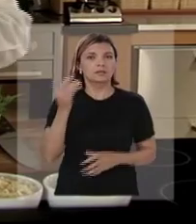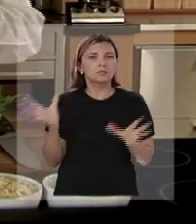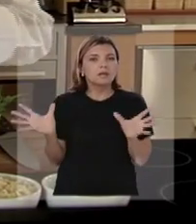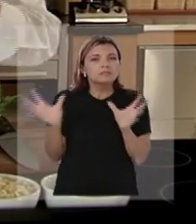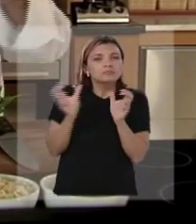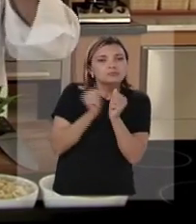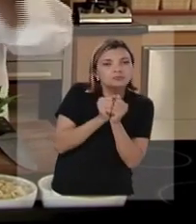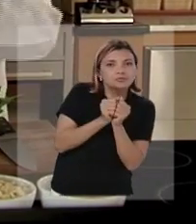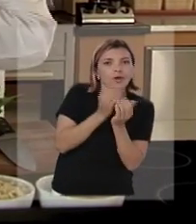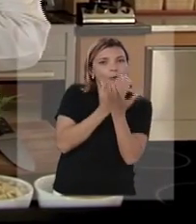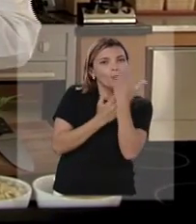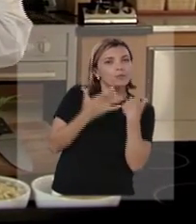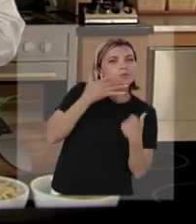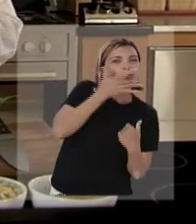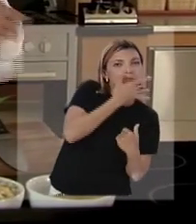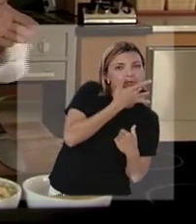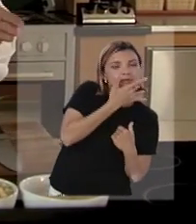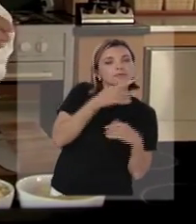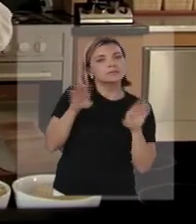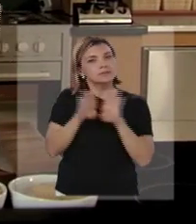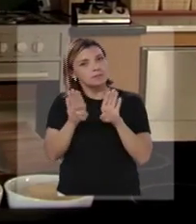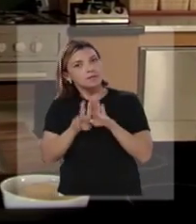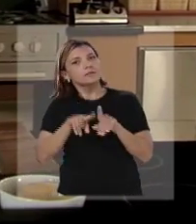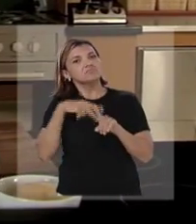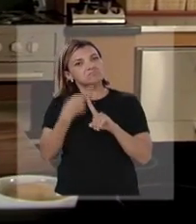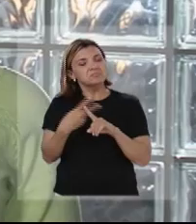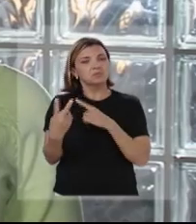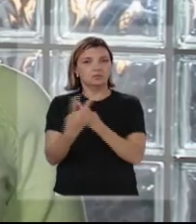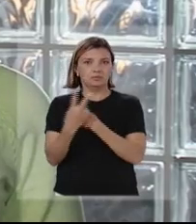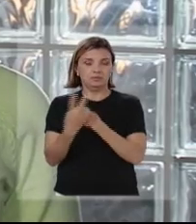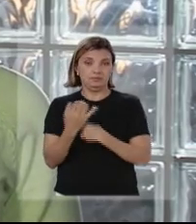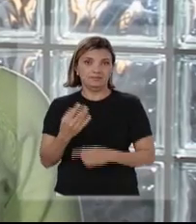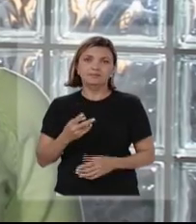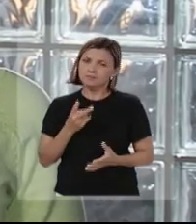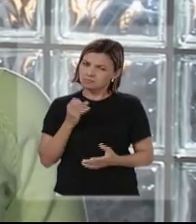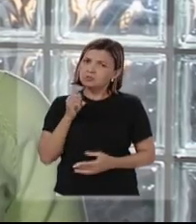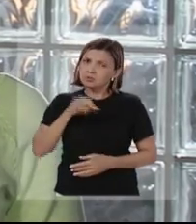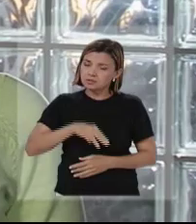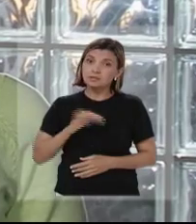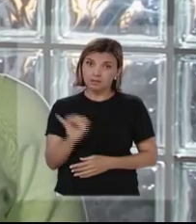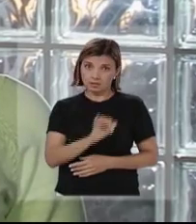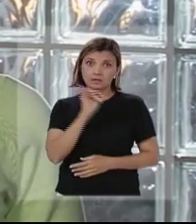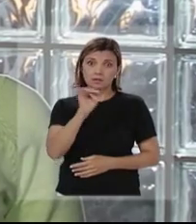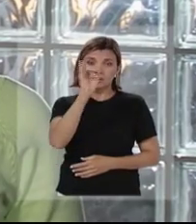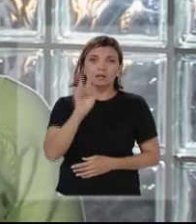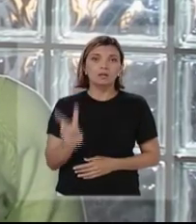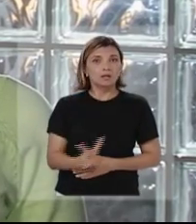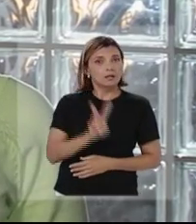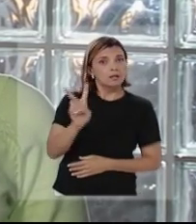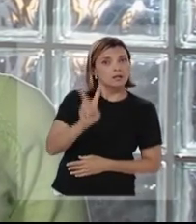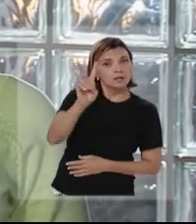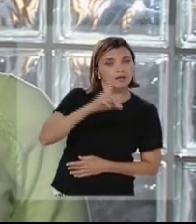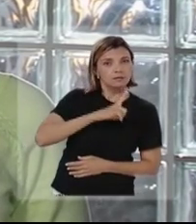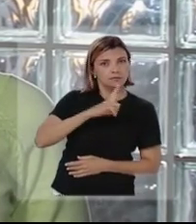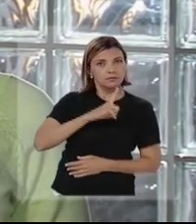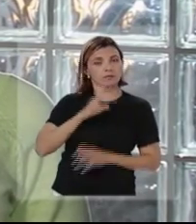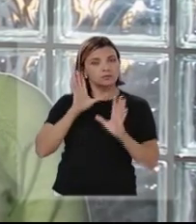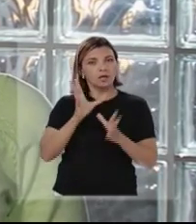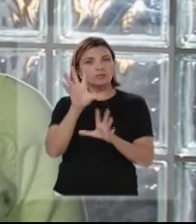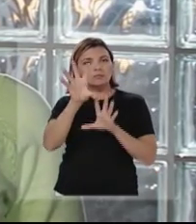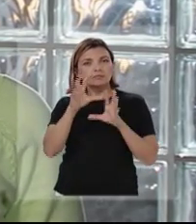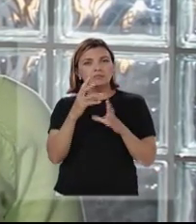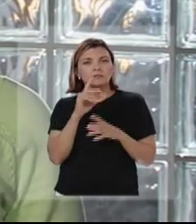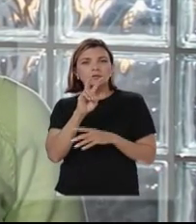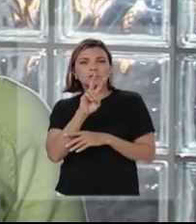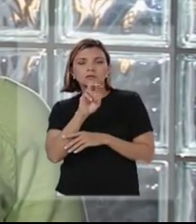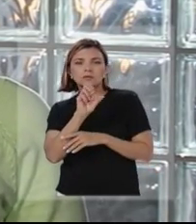bom quando a gente consegue unir as duas coisas, o útil ao agradável. Isso mesmo! Da mesma forma que as vitaminas, alguns elementos